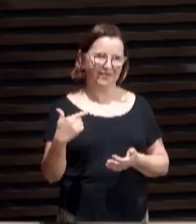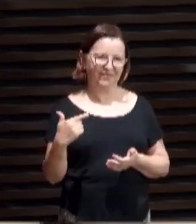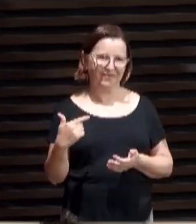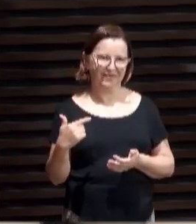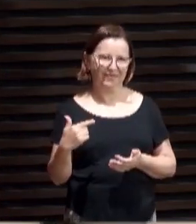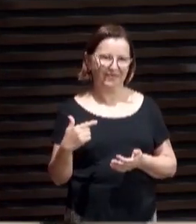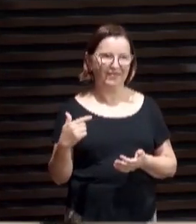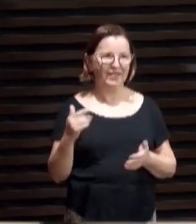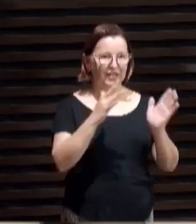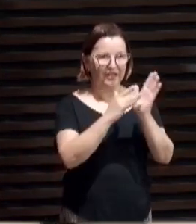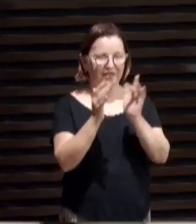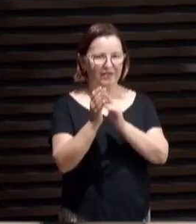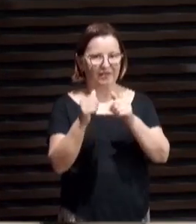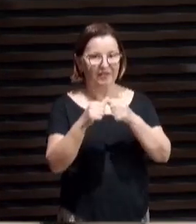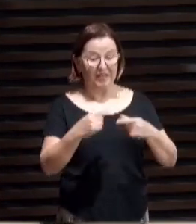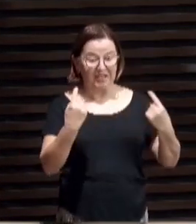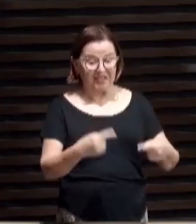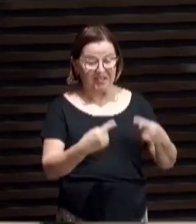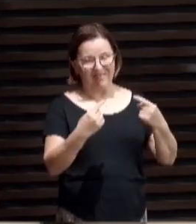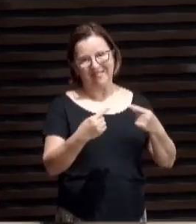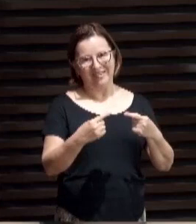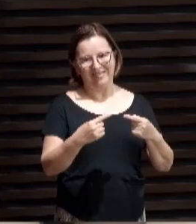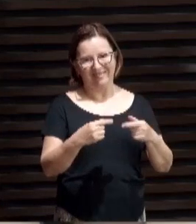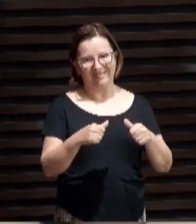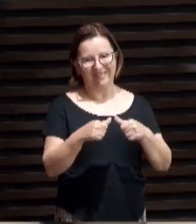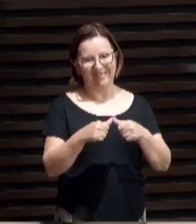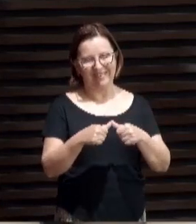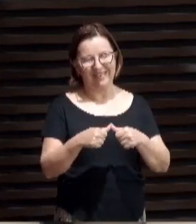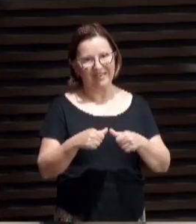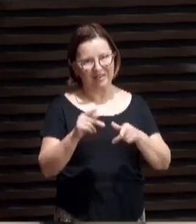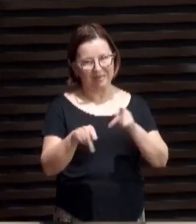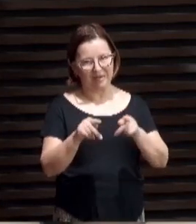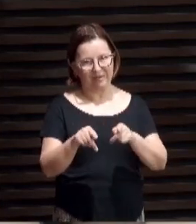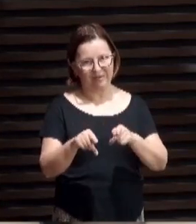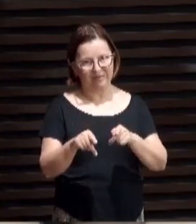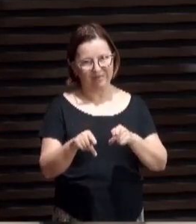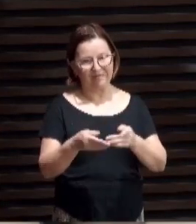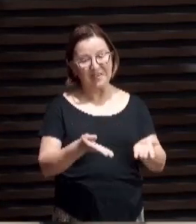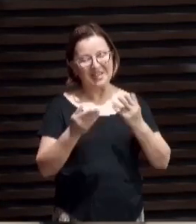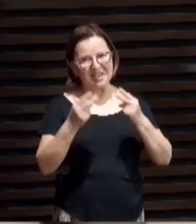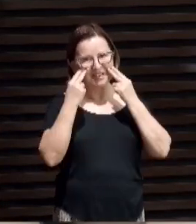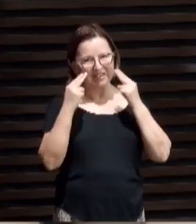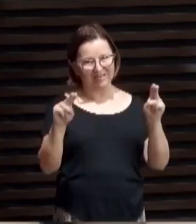E Jesus está desafiando a eles aqui. Traga testemunhas